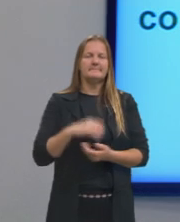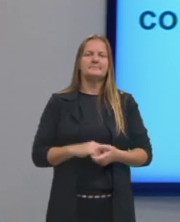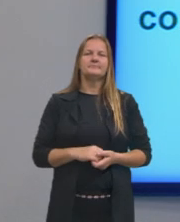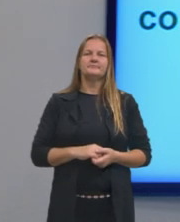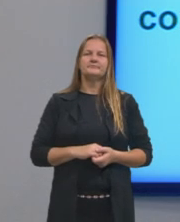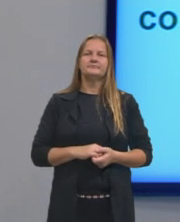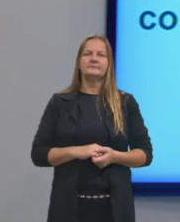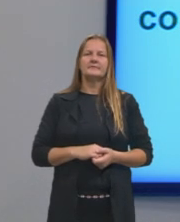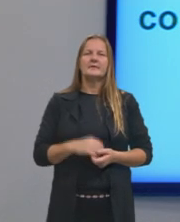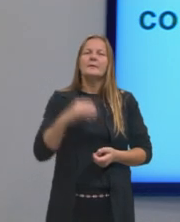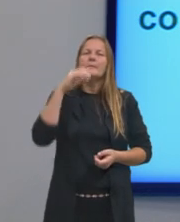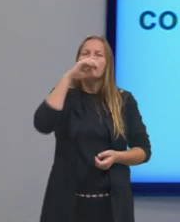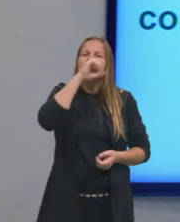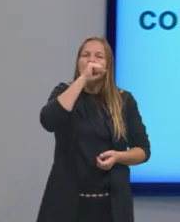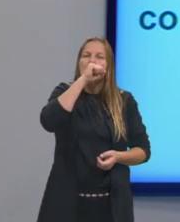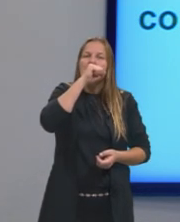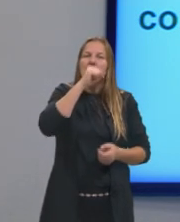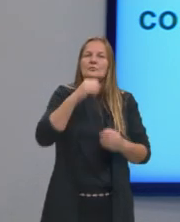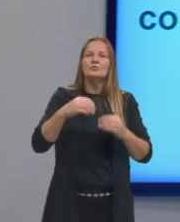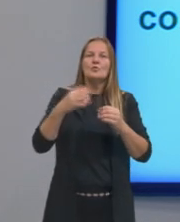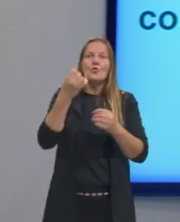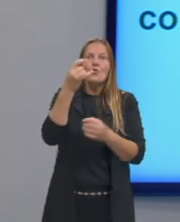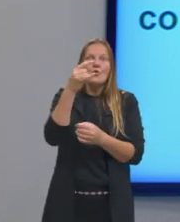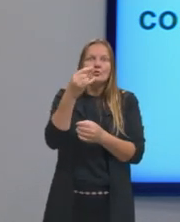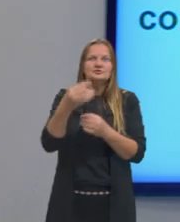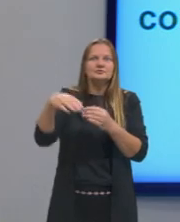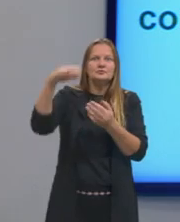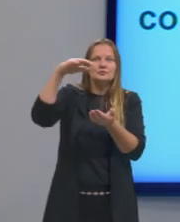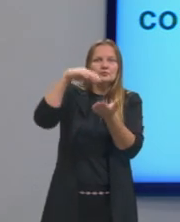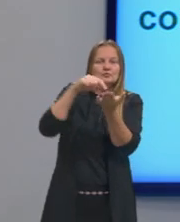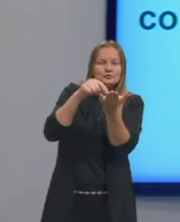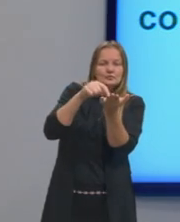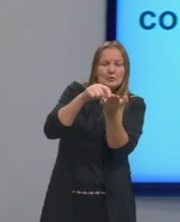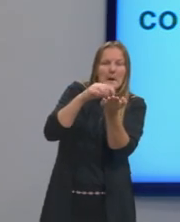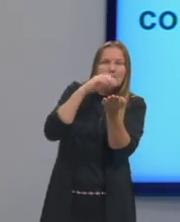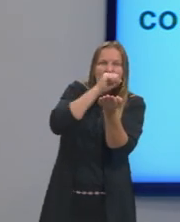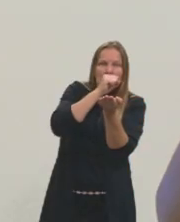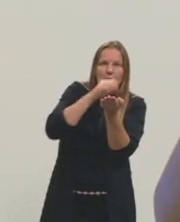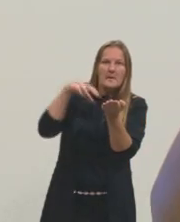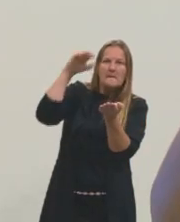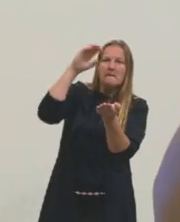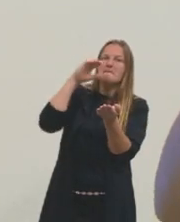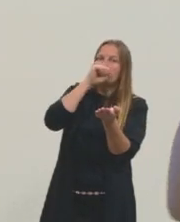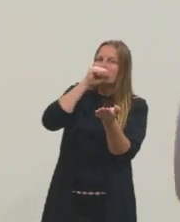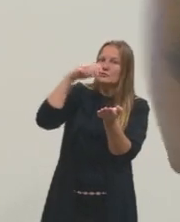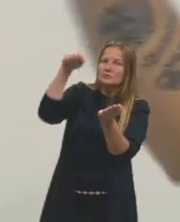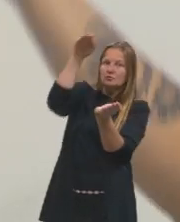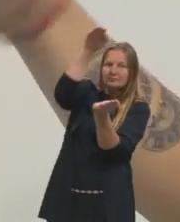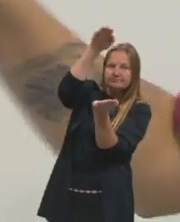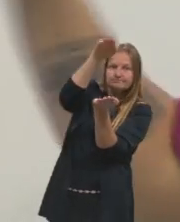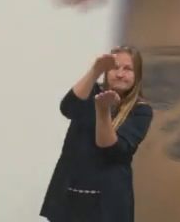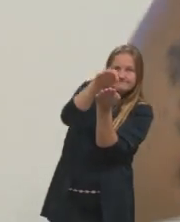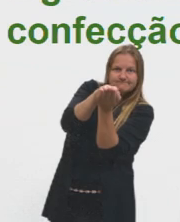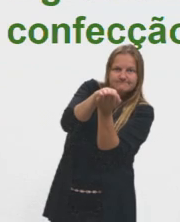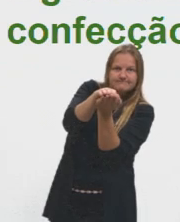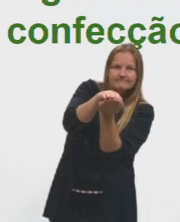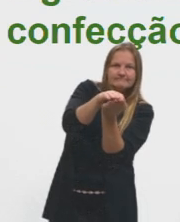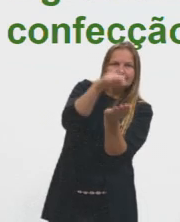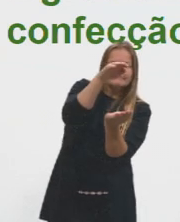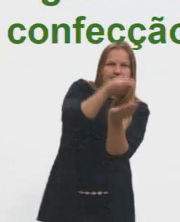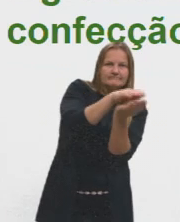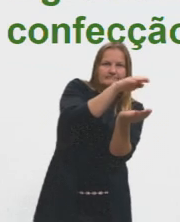desse pão então o pão que vai em cima do Sanduíche vai na base do sanduíche e aí o recheio fica entre ele é